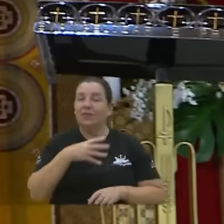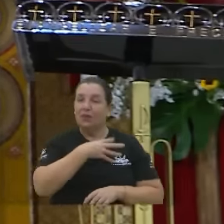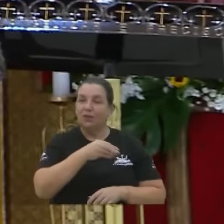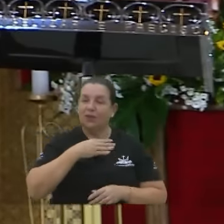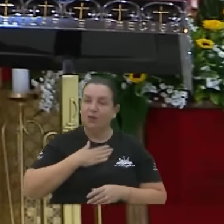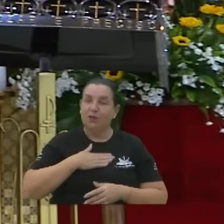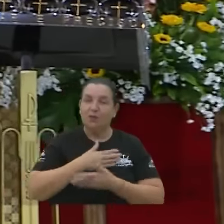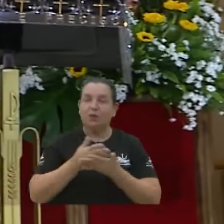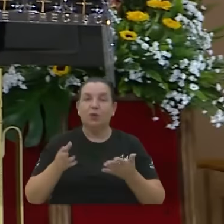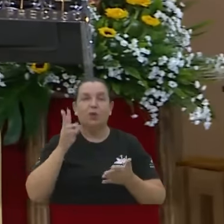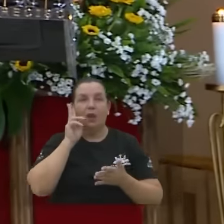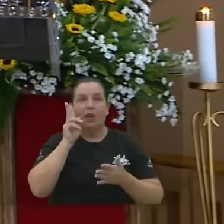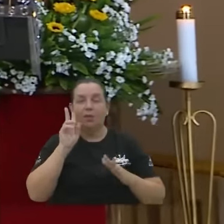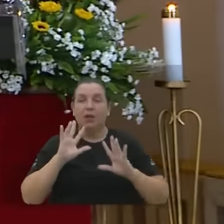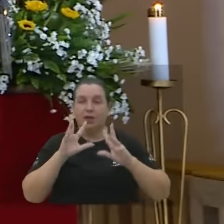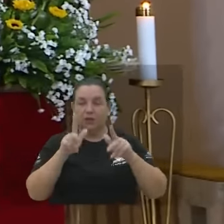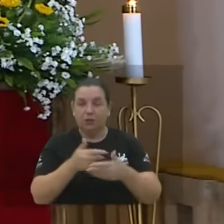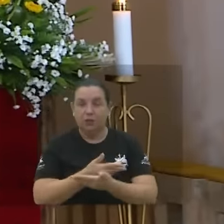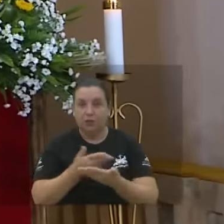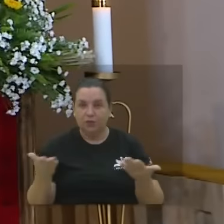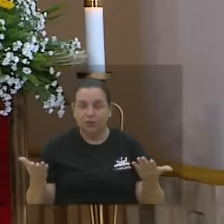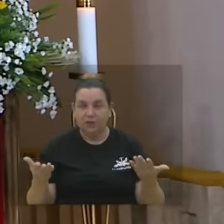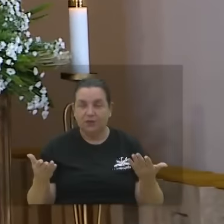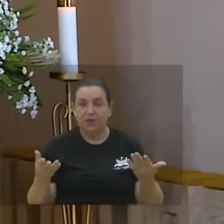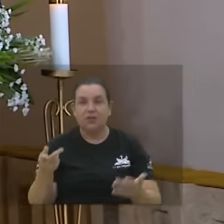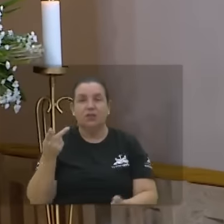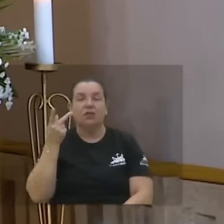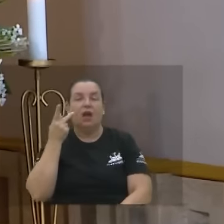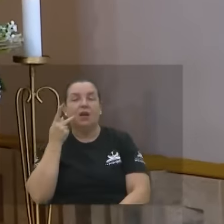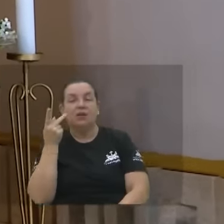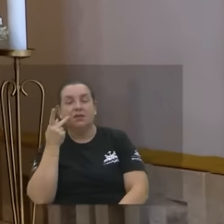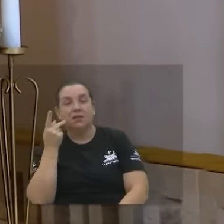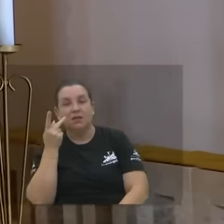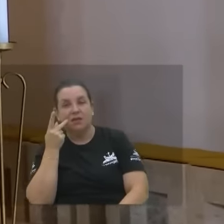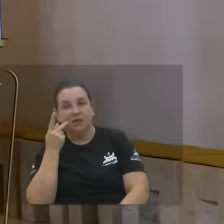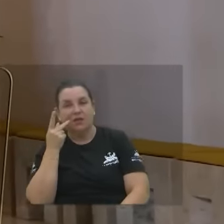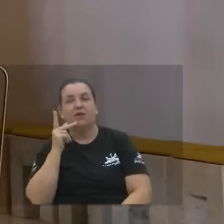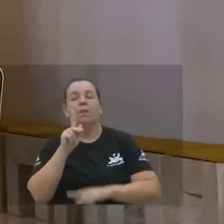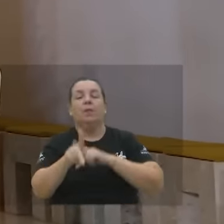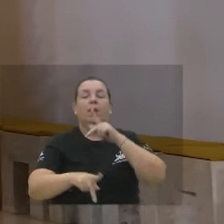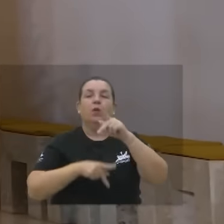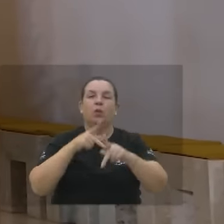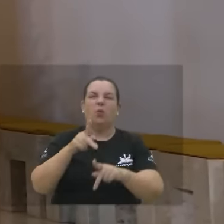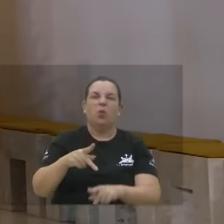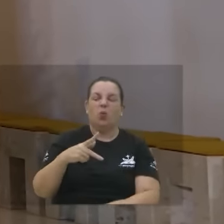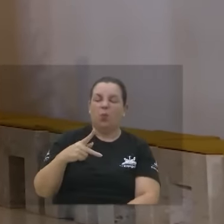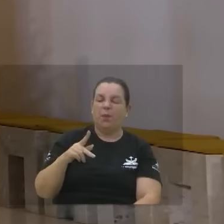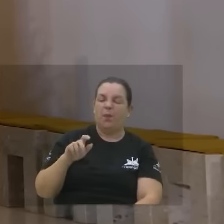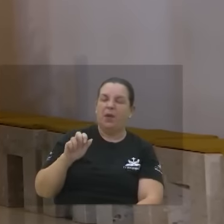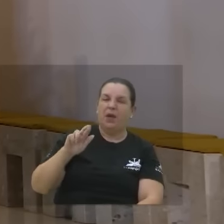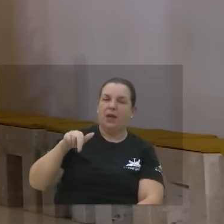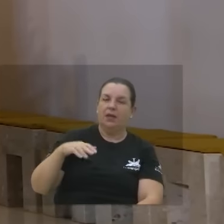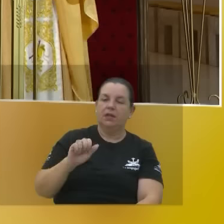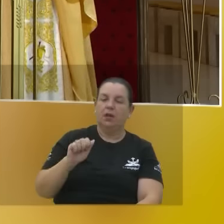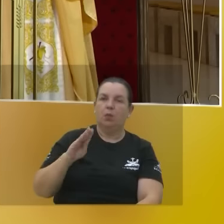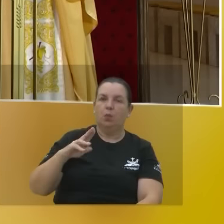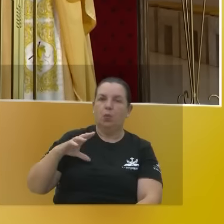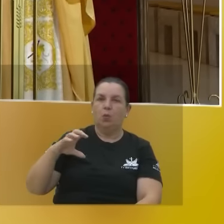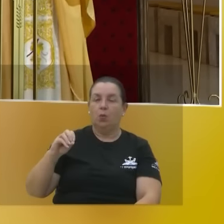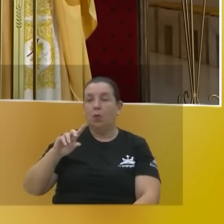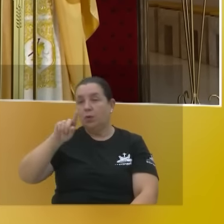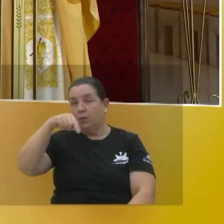Queridos, eu queria lembrar a todos de Recife, todo o povo de Pernambuco. No próximo